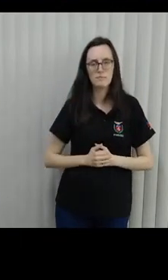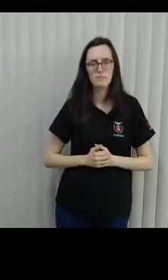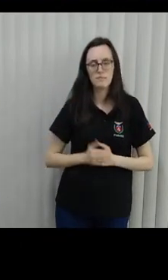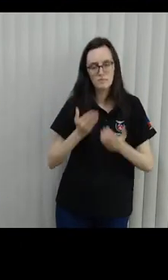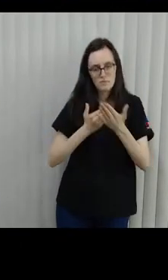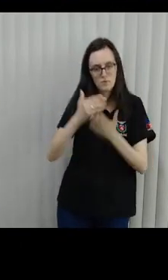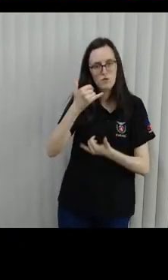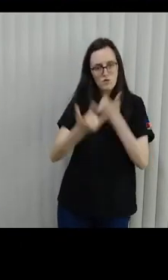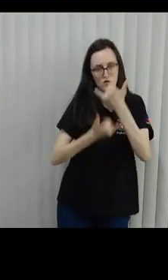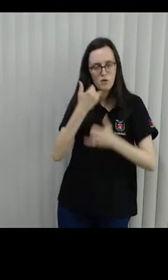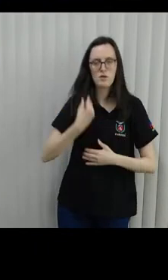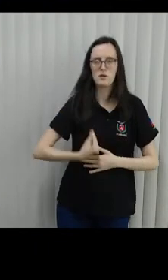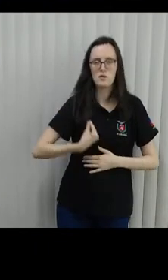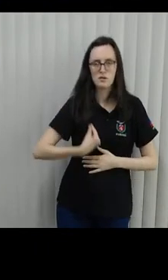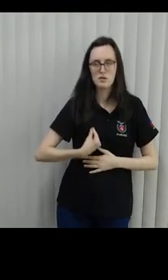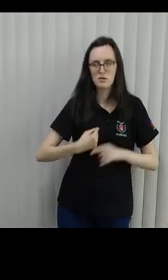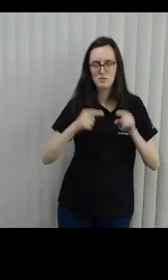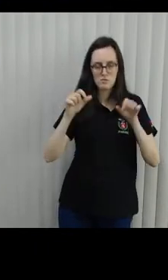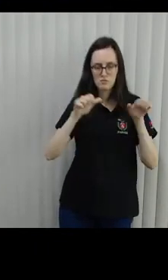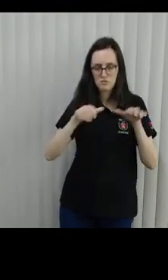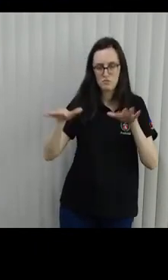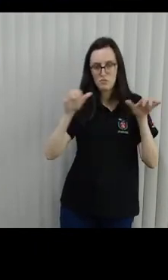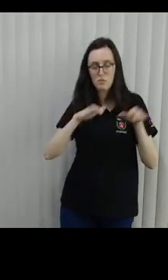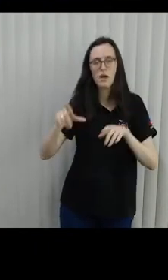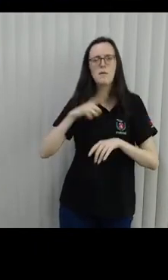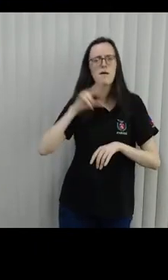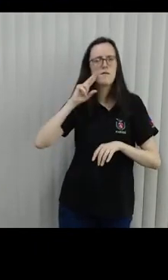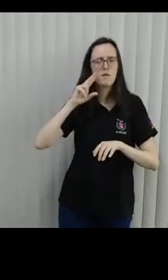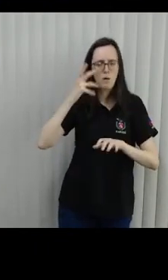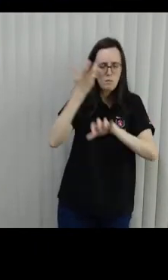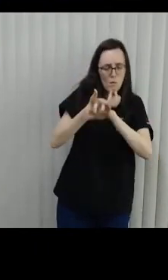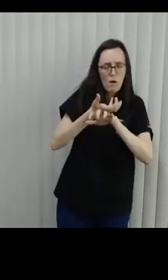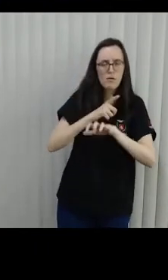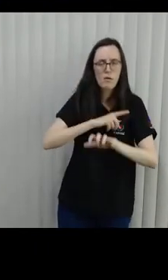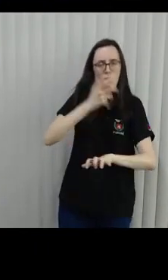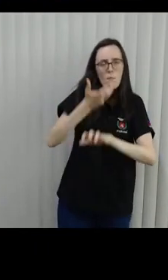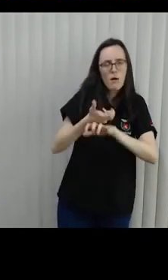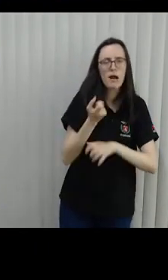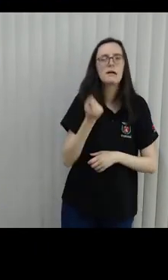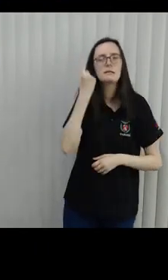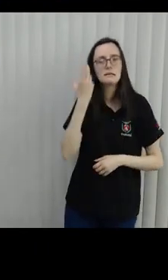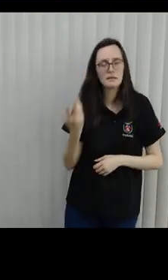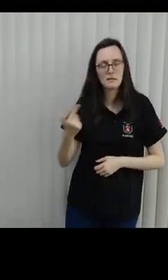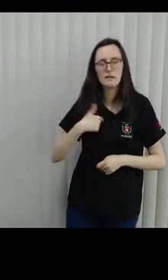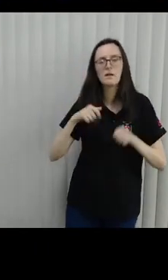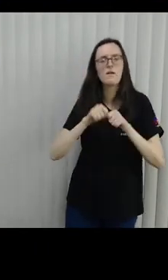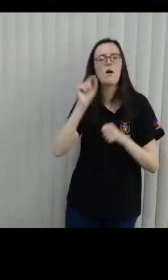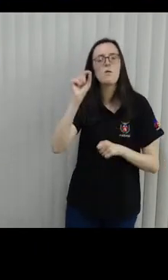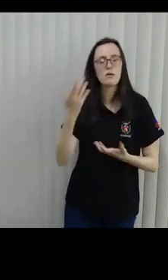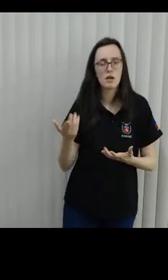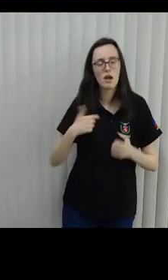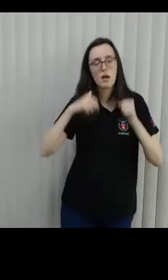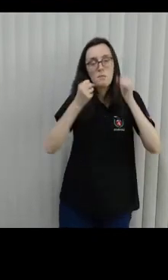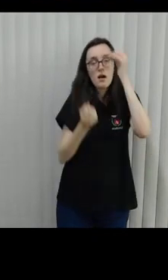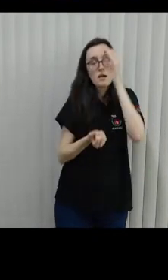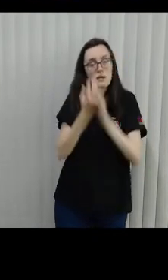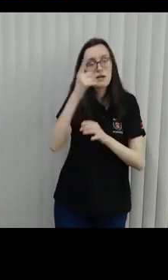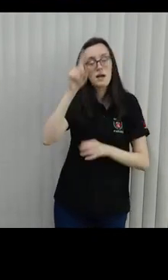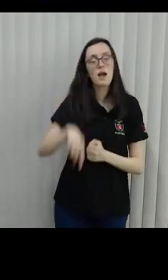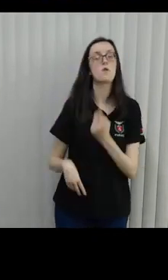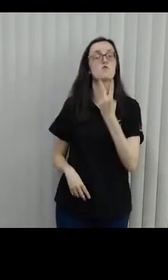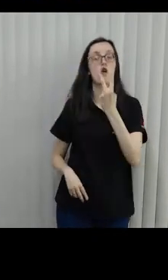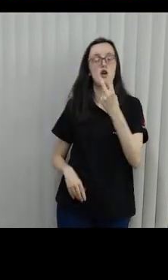nosso jogo, está indo para lá e de repente ele vai, mas tem um buraco aqui. Ó, né? Tá estranho. O que eu posso fazer? Eu posso criar